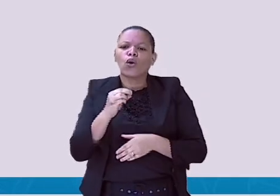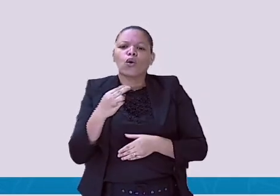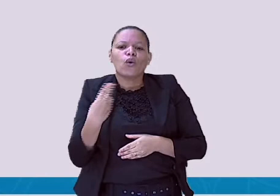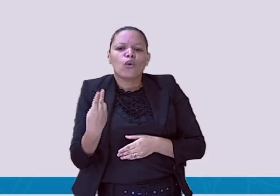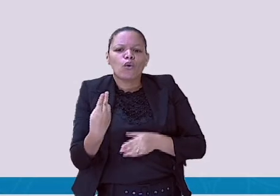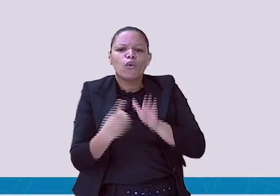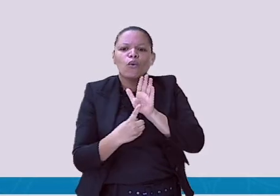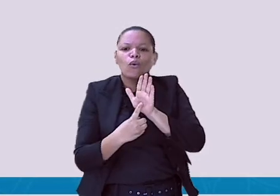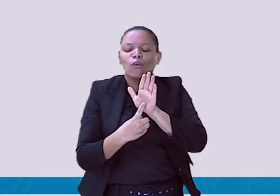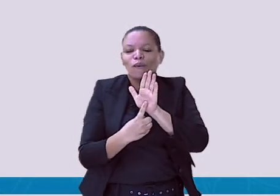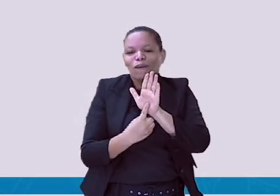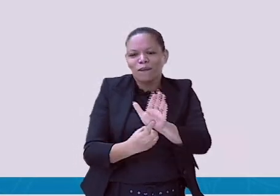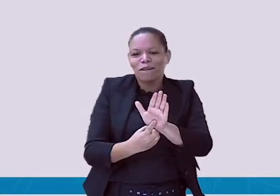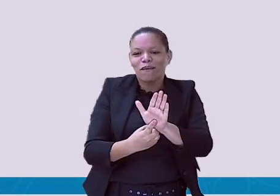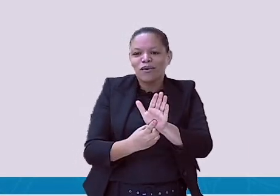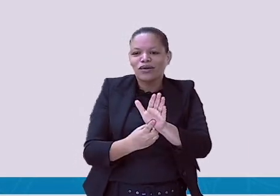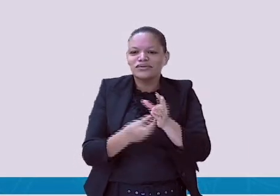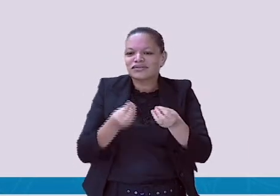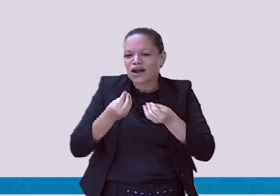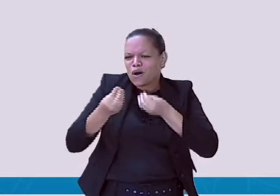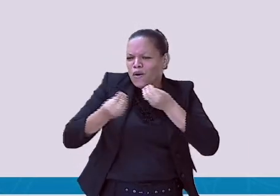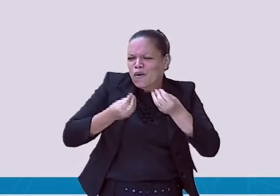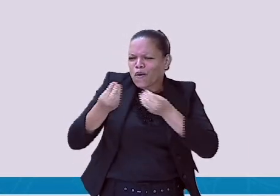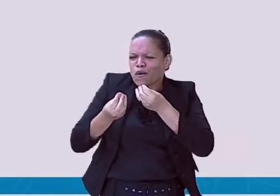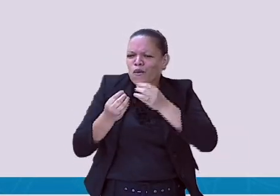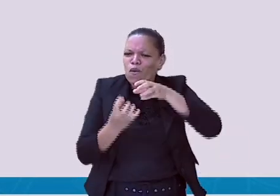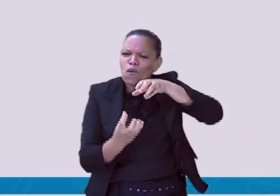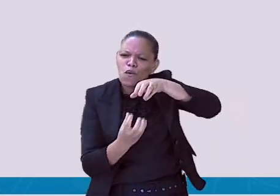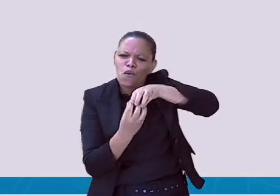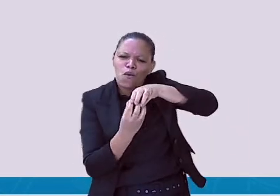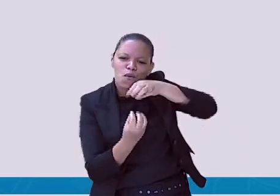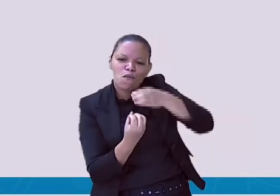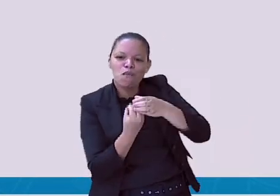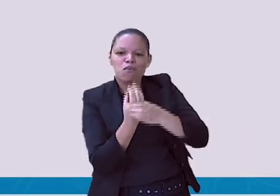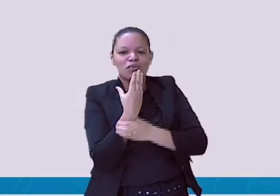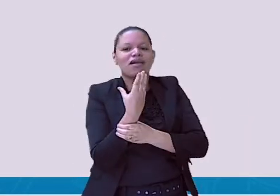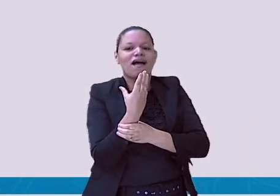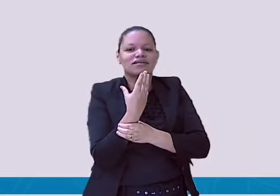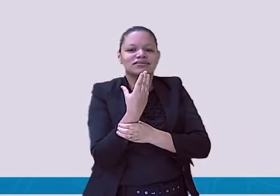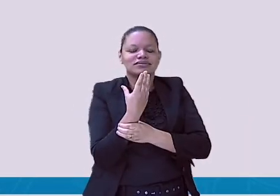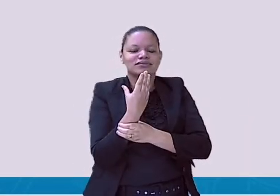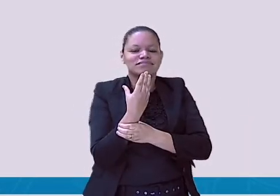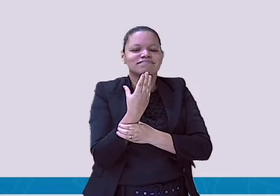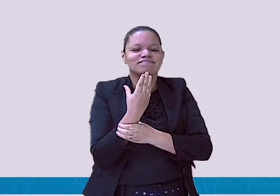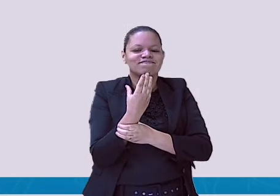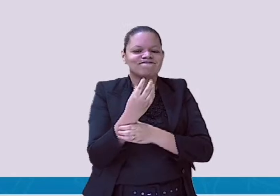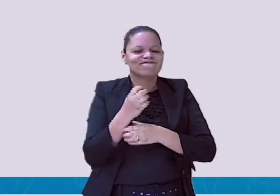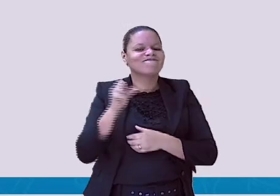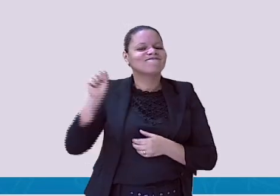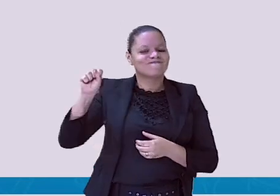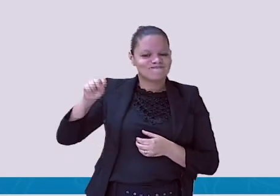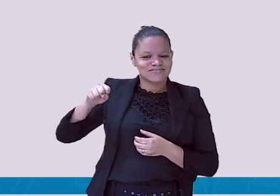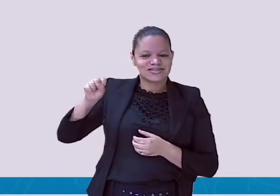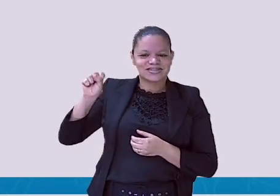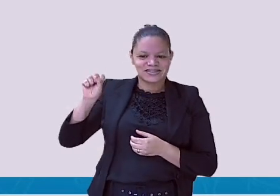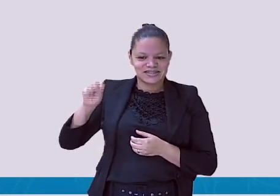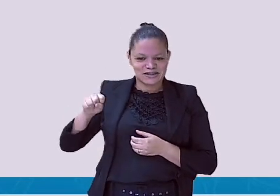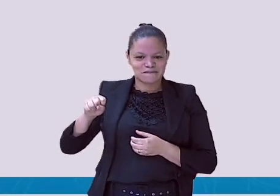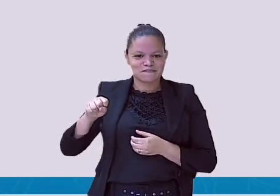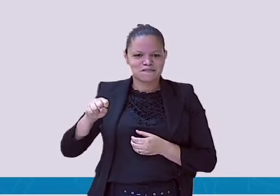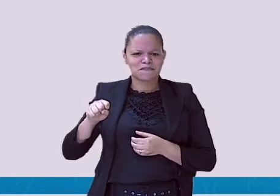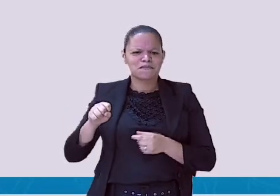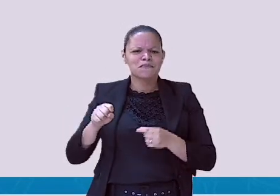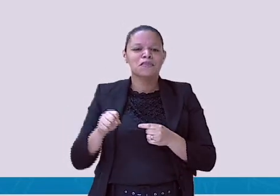C. No momento da reprodução, quem coloca os ovos? É o jabuti, a jabota ou